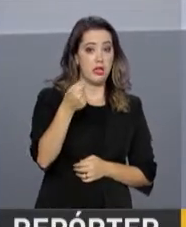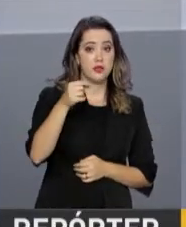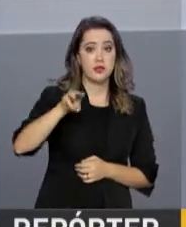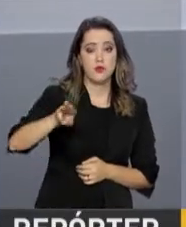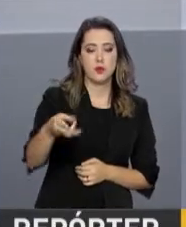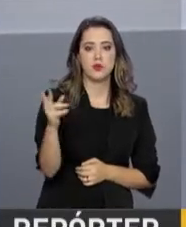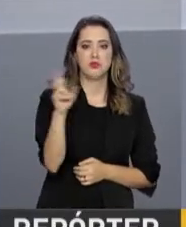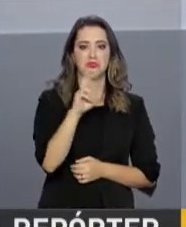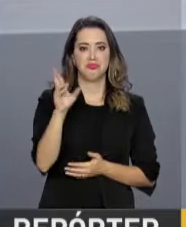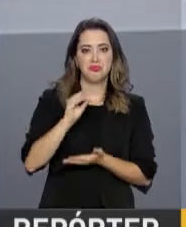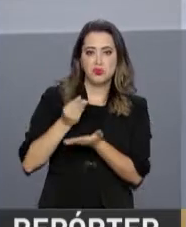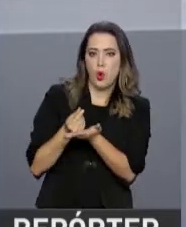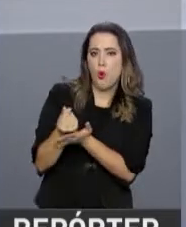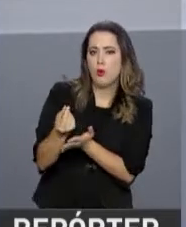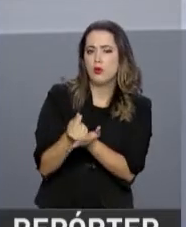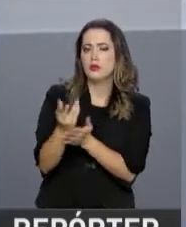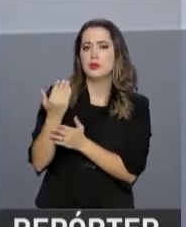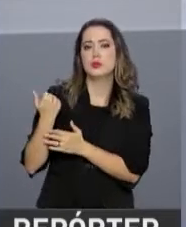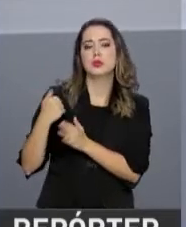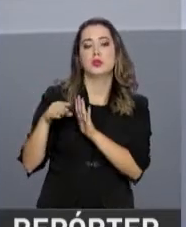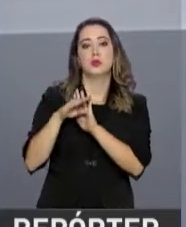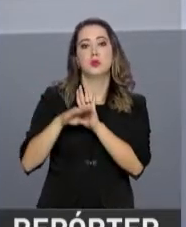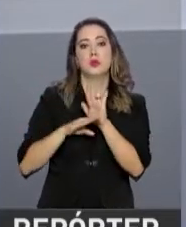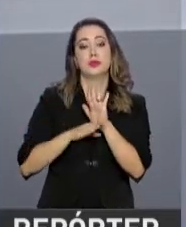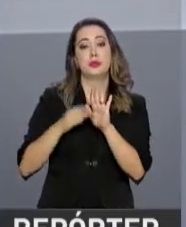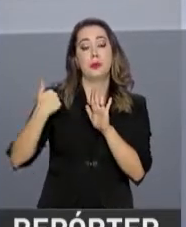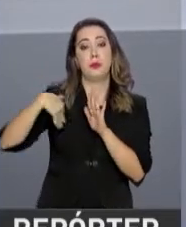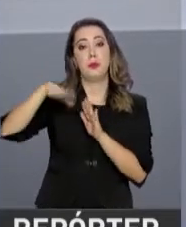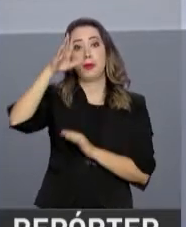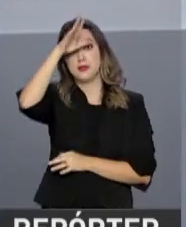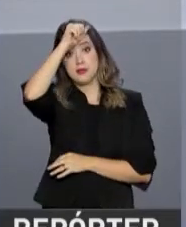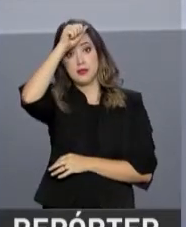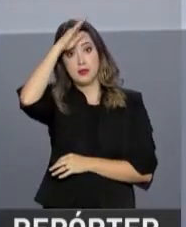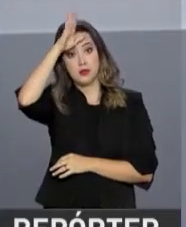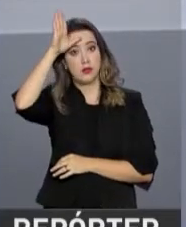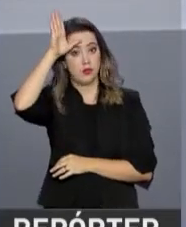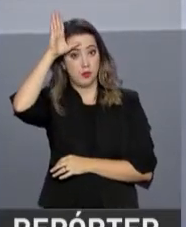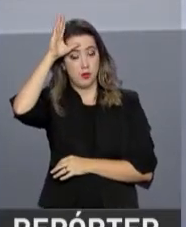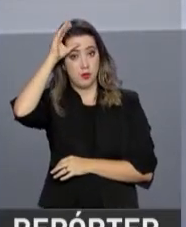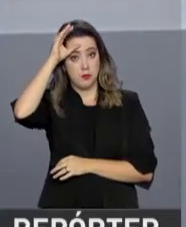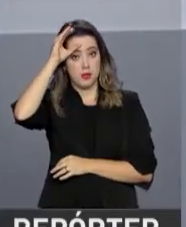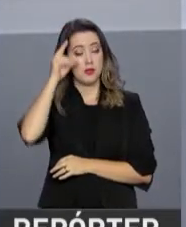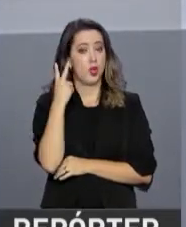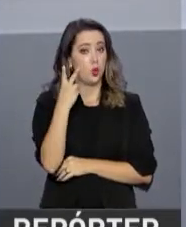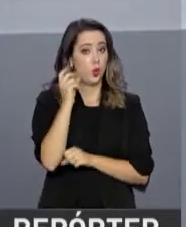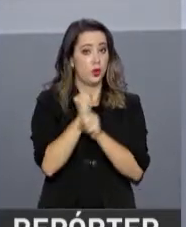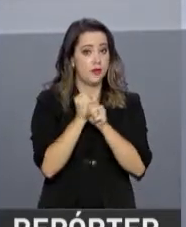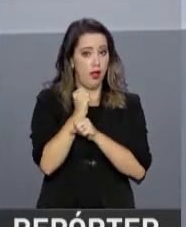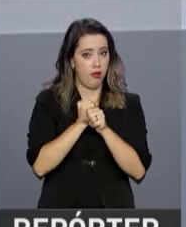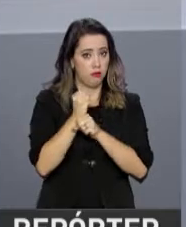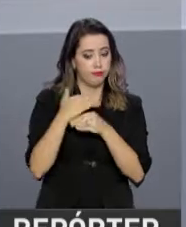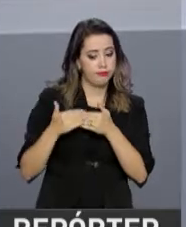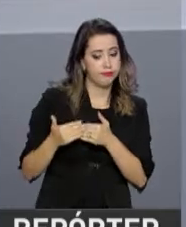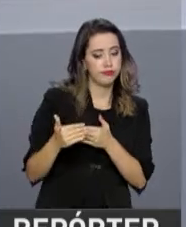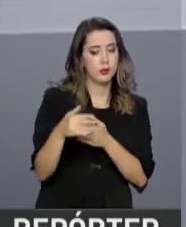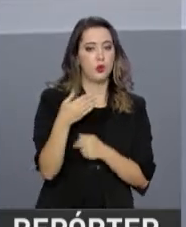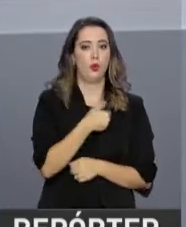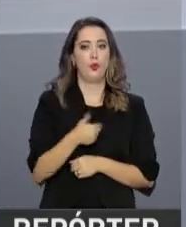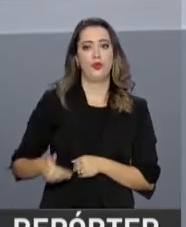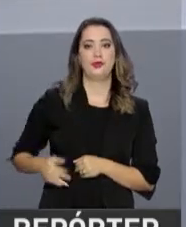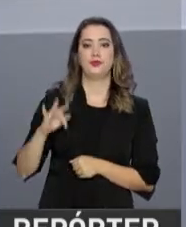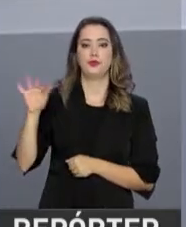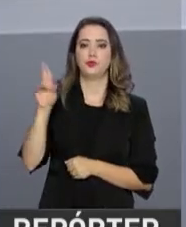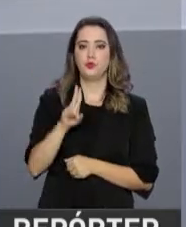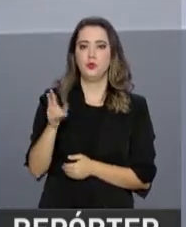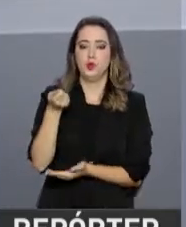de reais não ser investidos no programa mais alfabetização nos próximos dois anos os recursos do governo federal vão ser